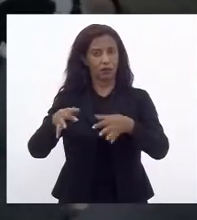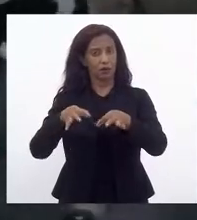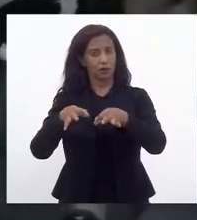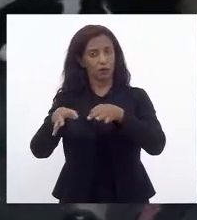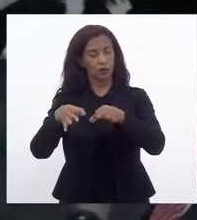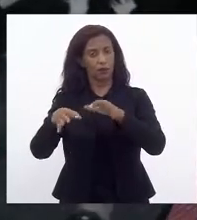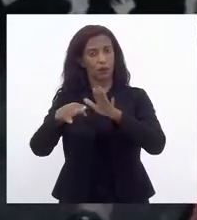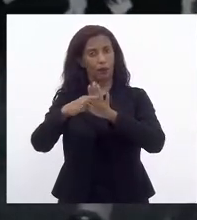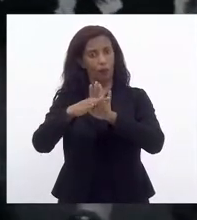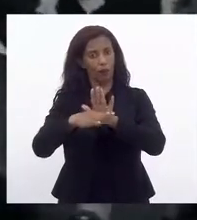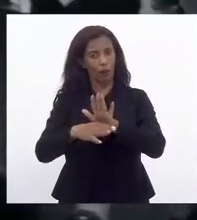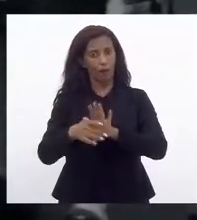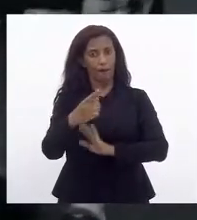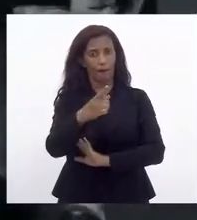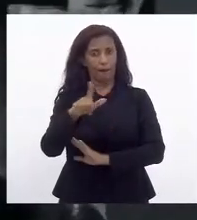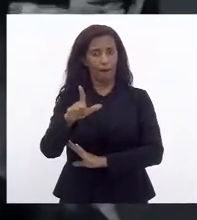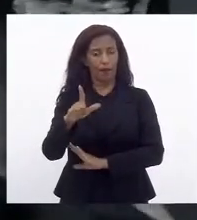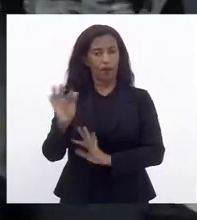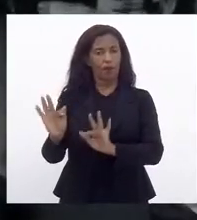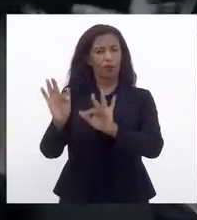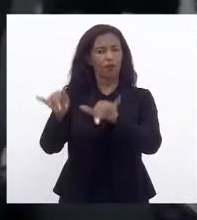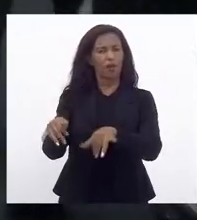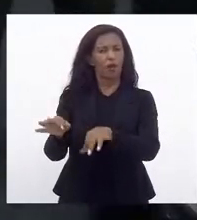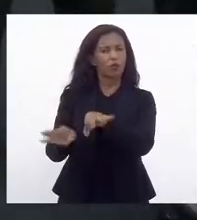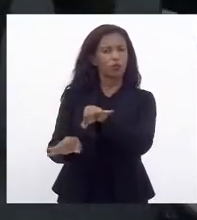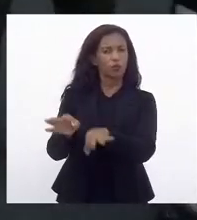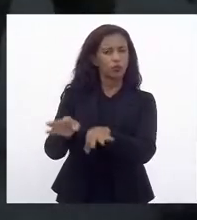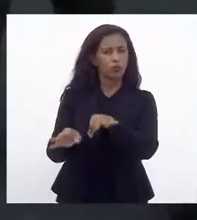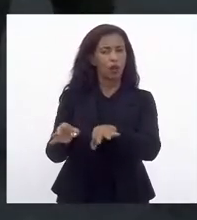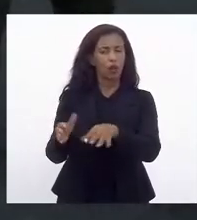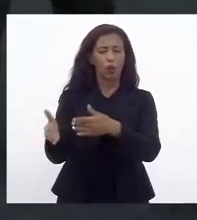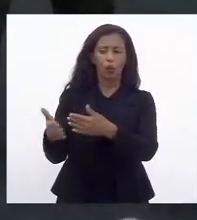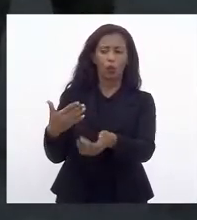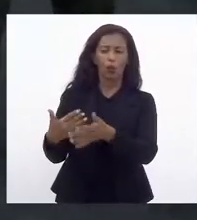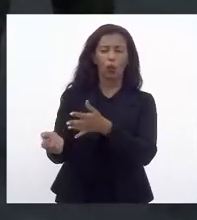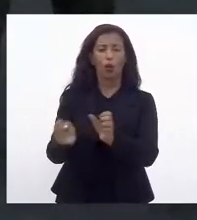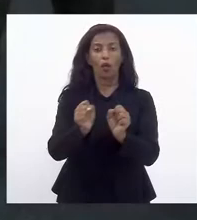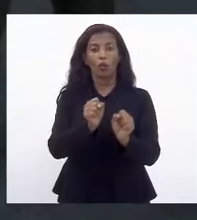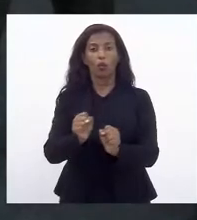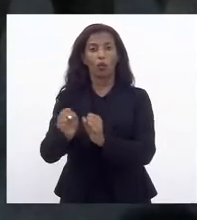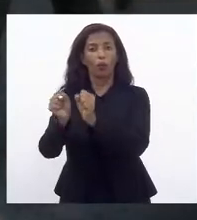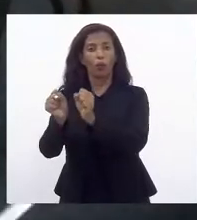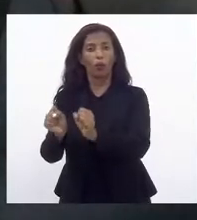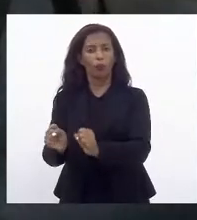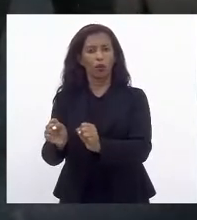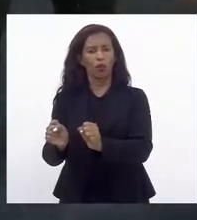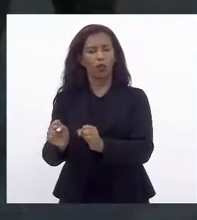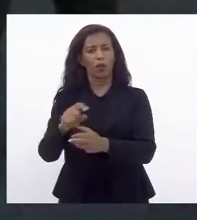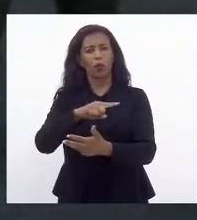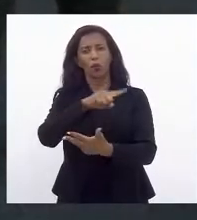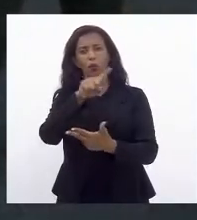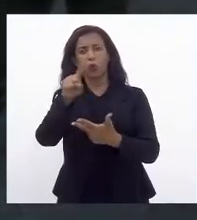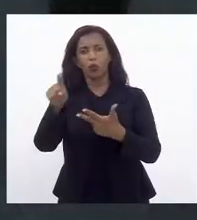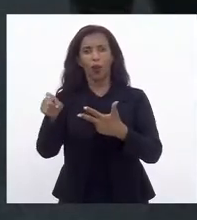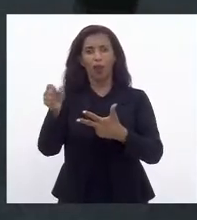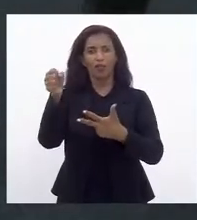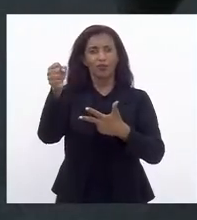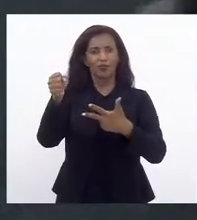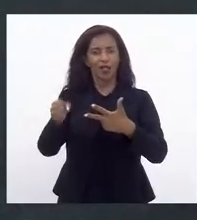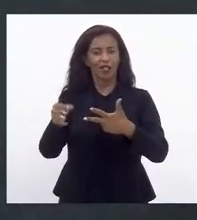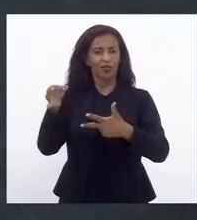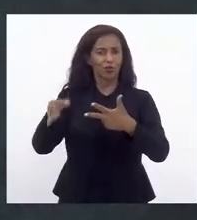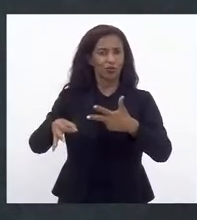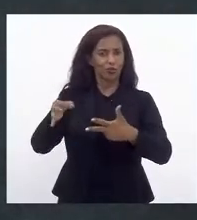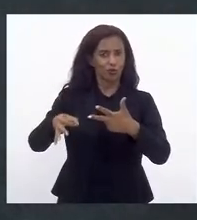é que o julgamento final de qualquer cidadão é no Poder Judiciário. Se ele é absolvido no Poder